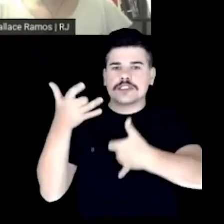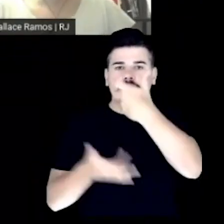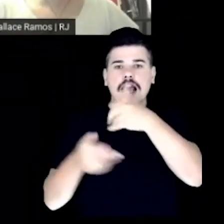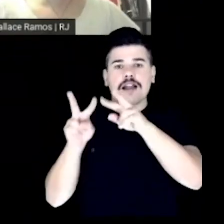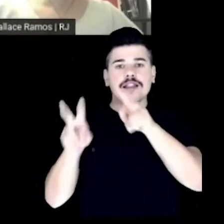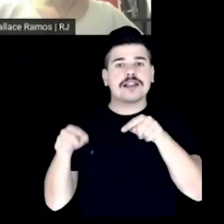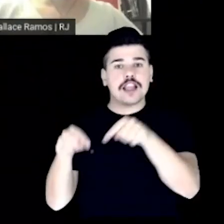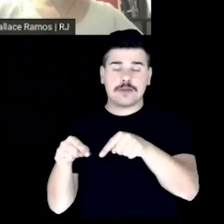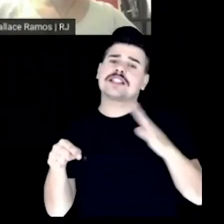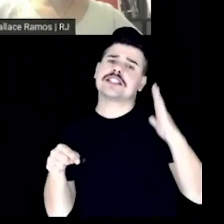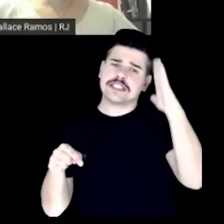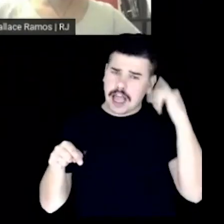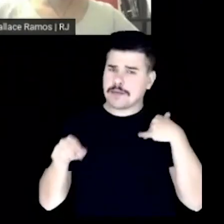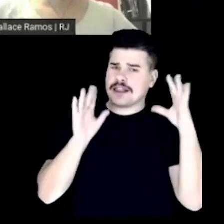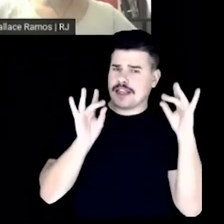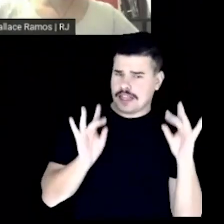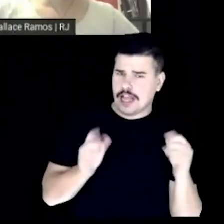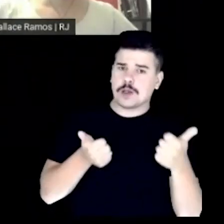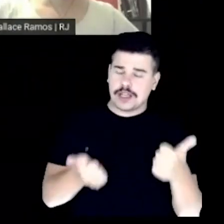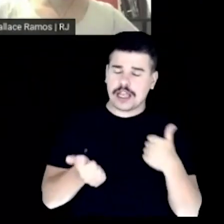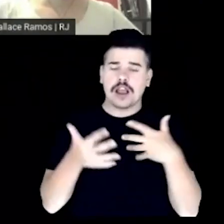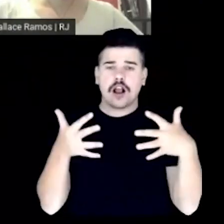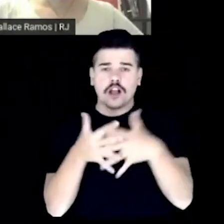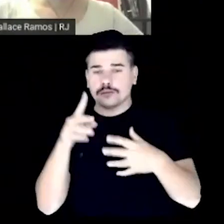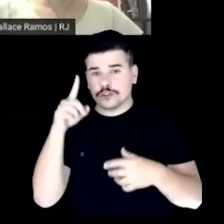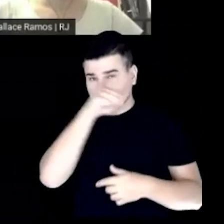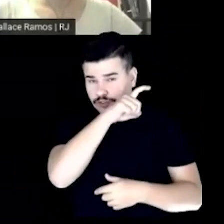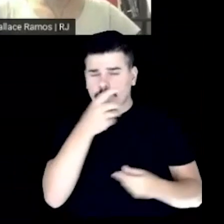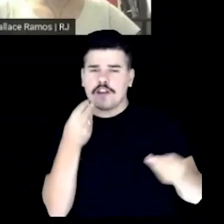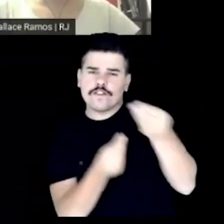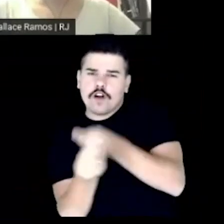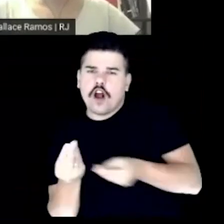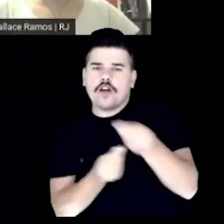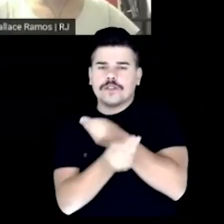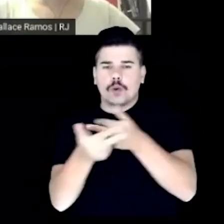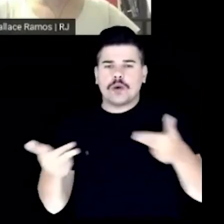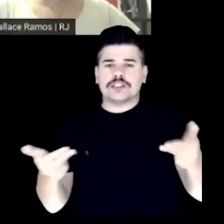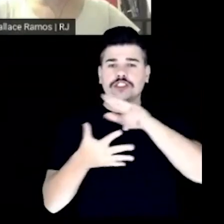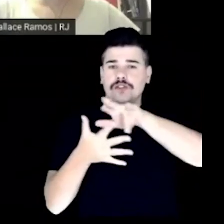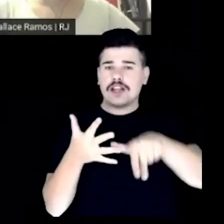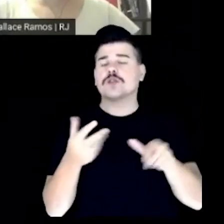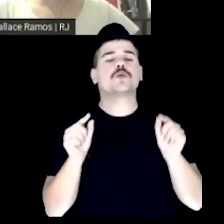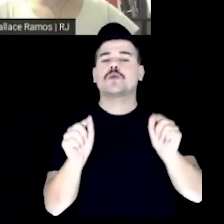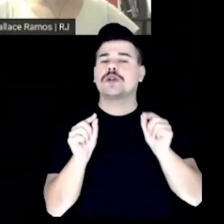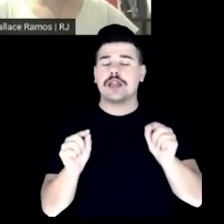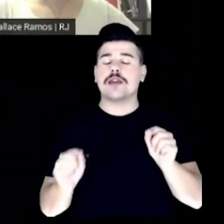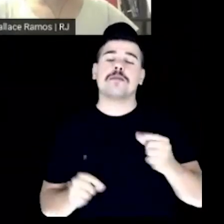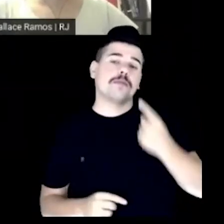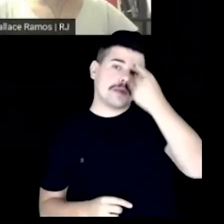para tratar de um tema que a gente sabe que é delicado e que é muito complexo e envolve nuances diversas,